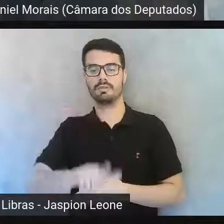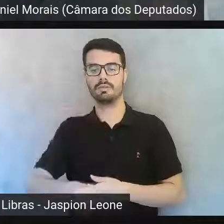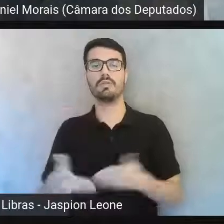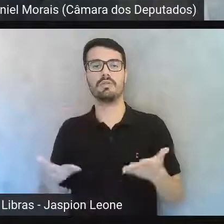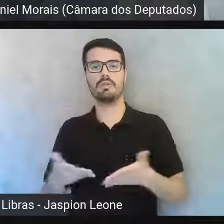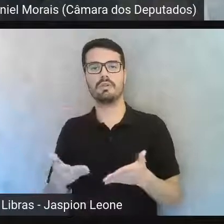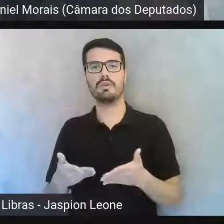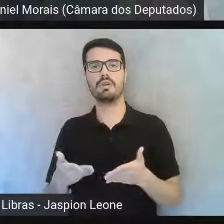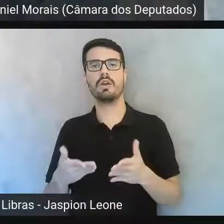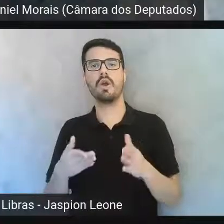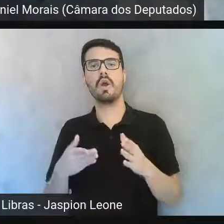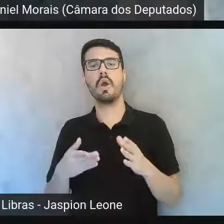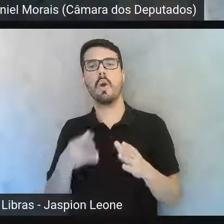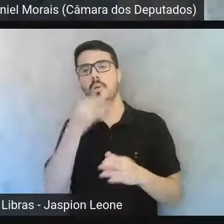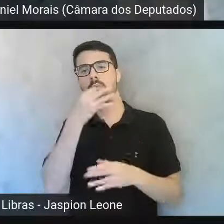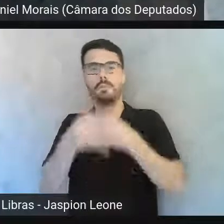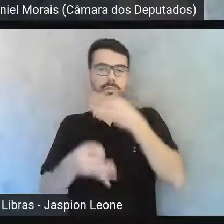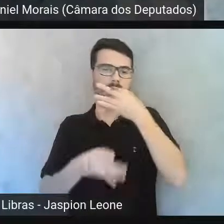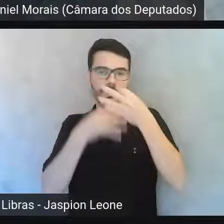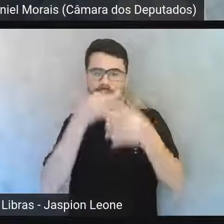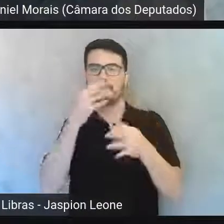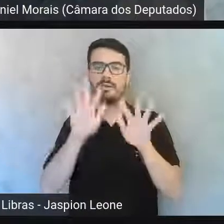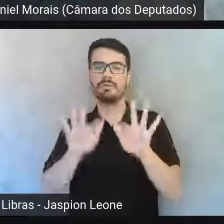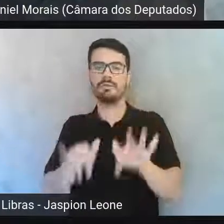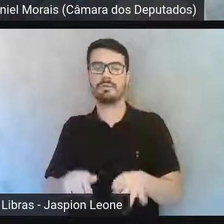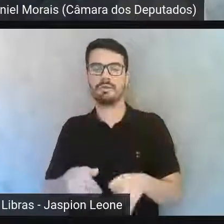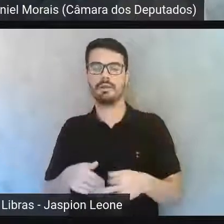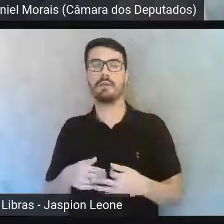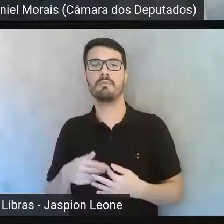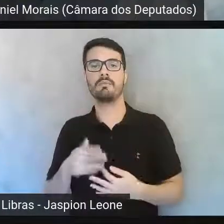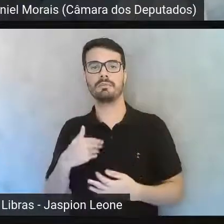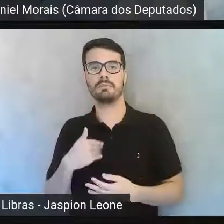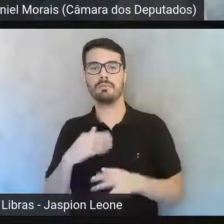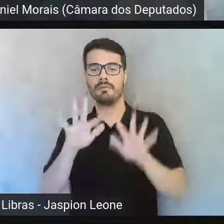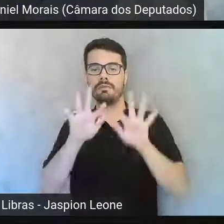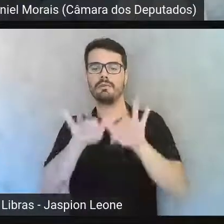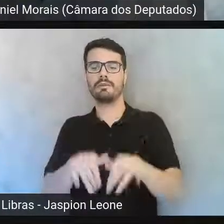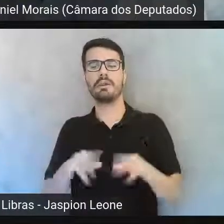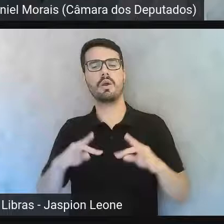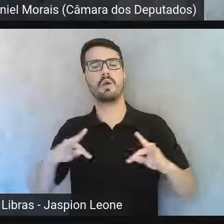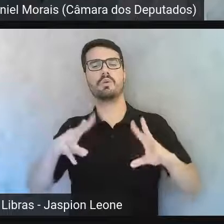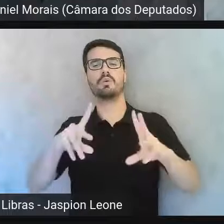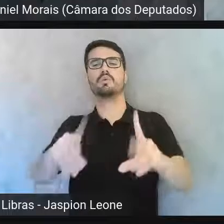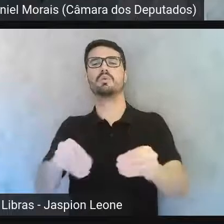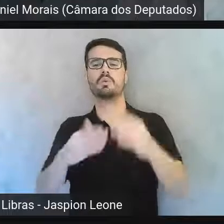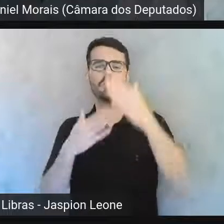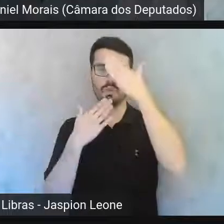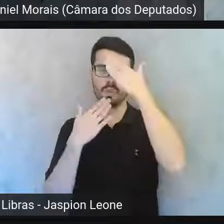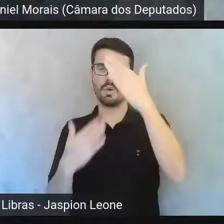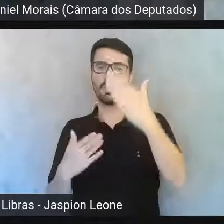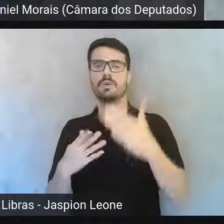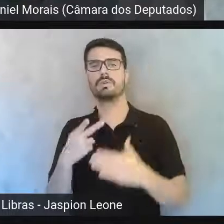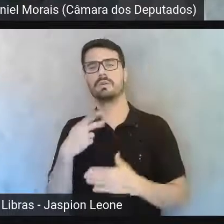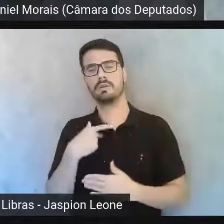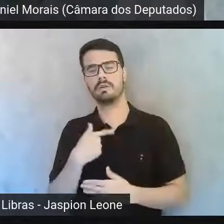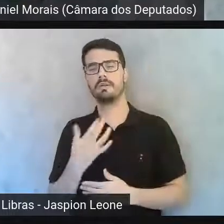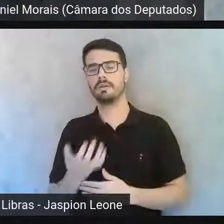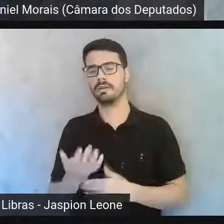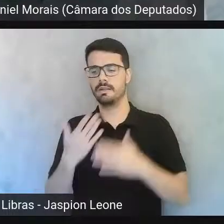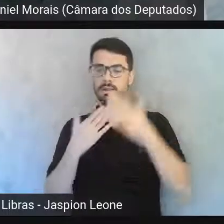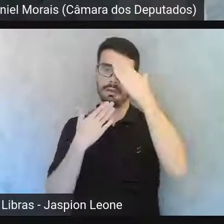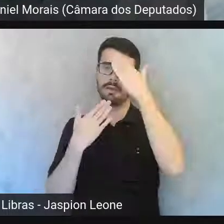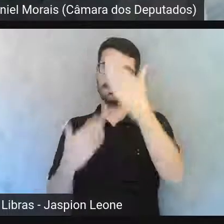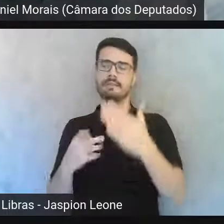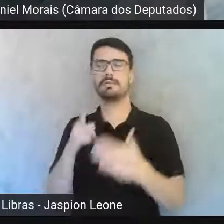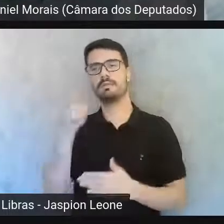seus comentários finais na nossa live. Não, só vou fazer o final, tá tudo ótimo. Eu queria agradecer a todos, a você, o convite.